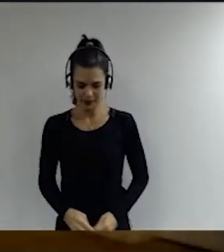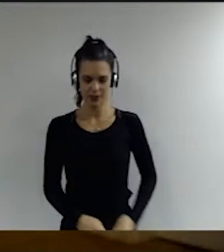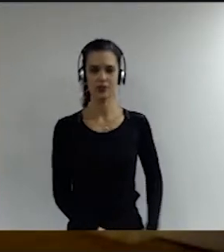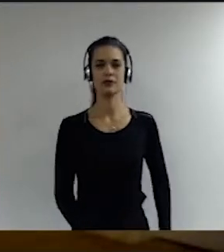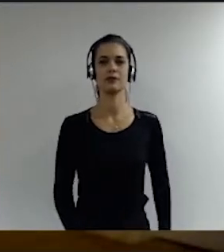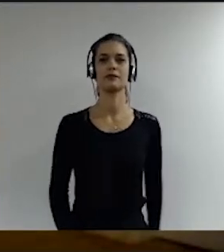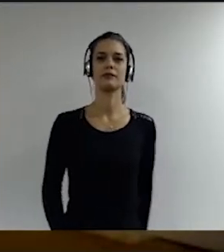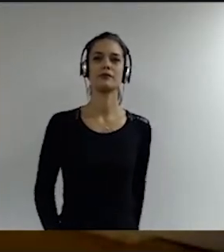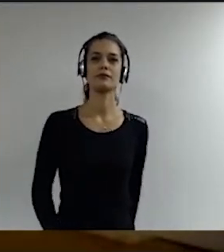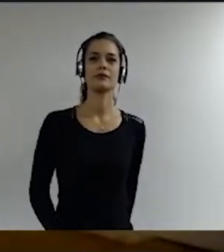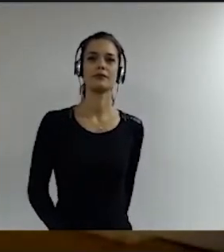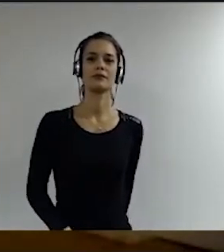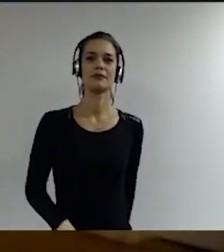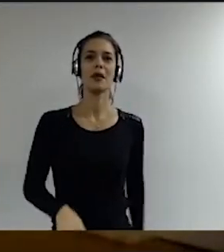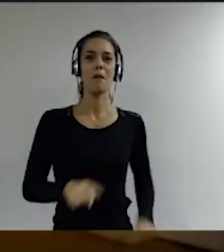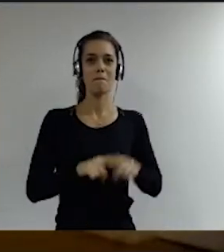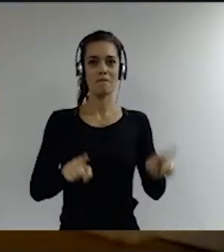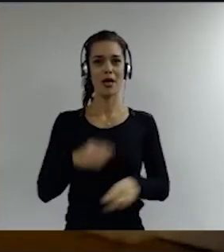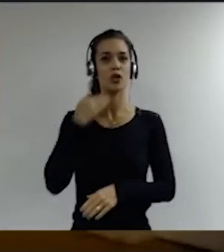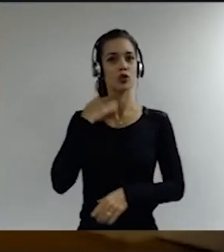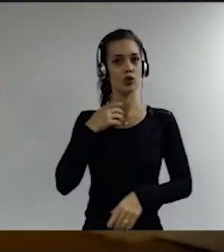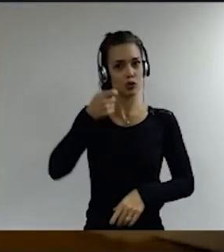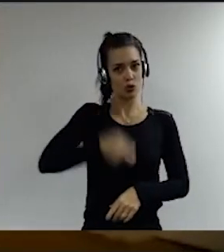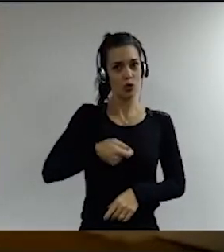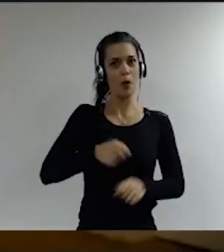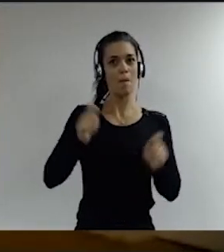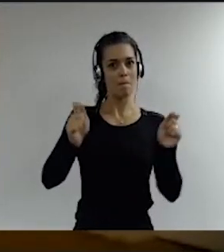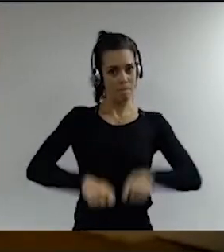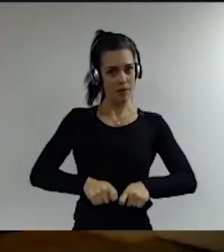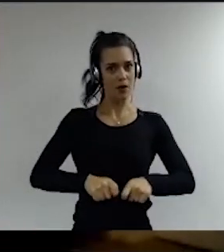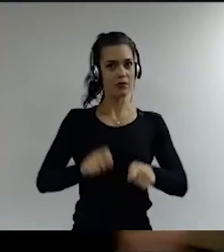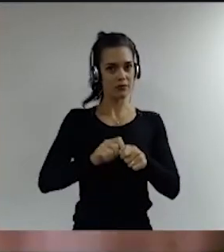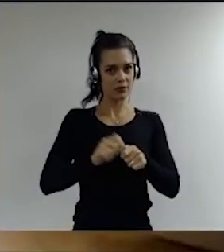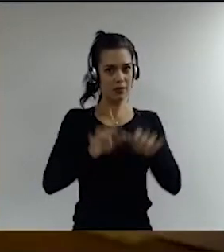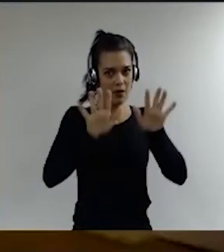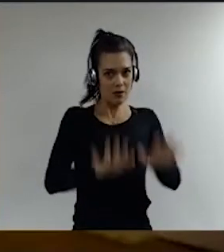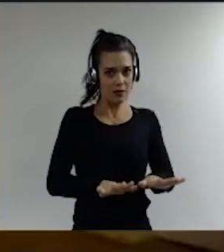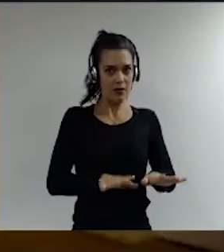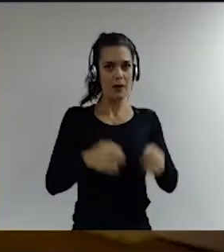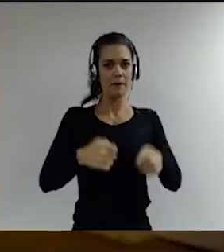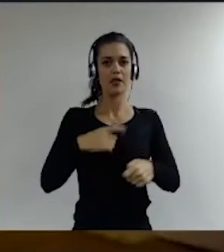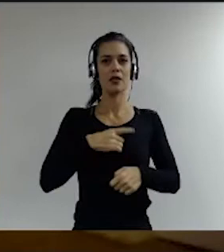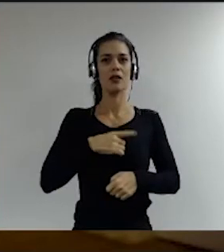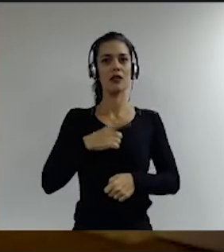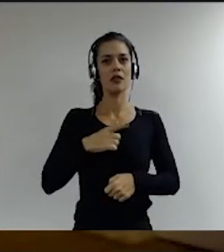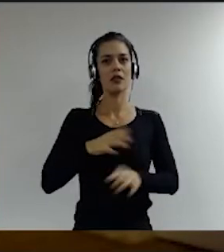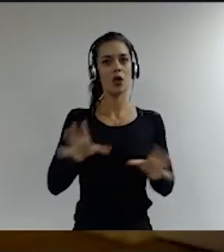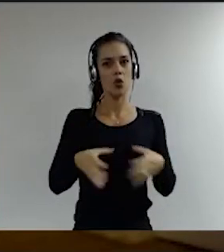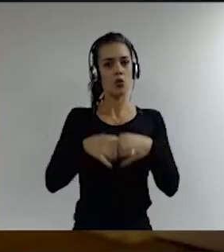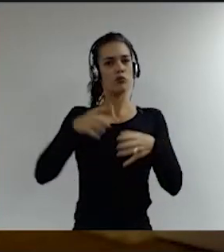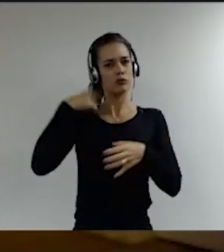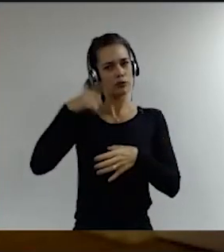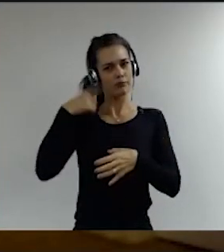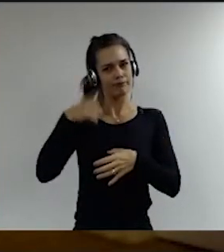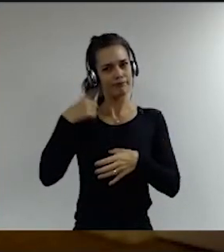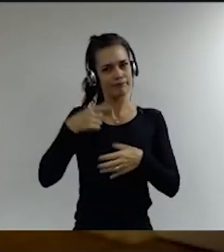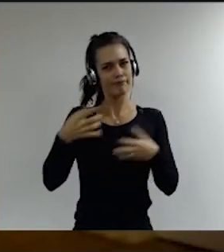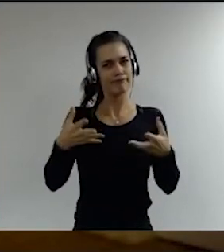Então, mas para que esse juiz possa agir assim, é preciso que tenhamos uma advocacia também